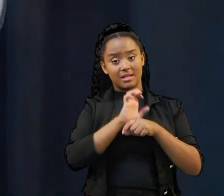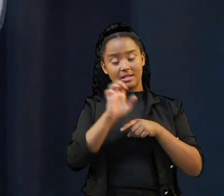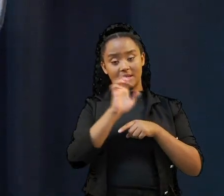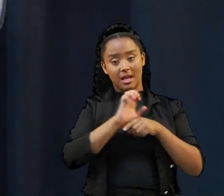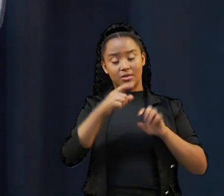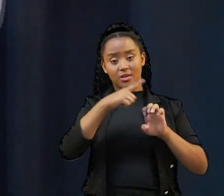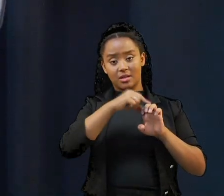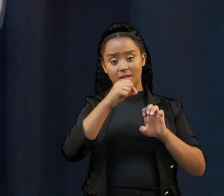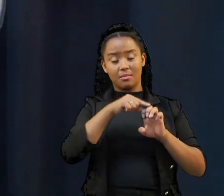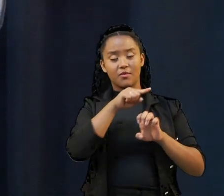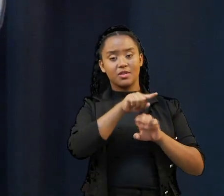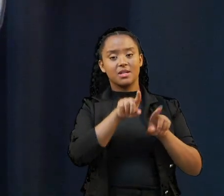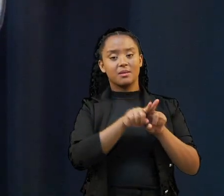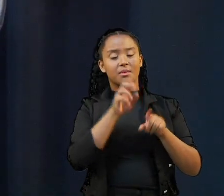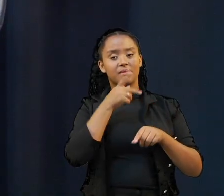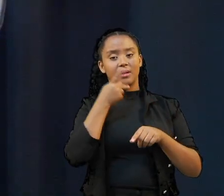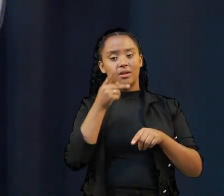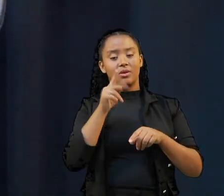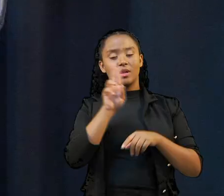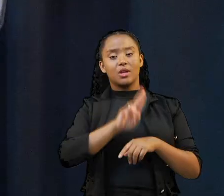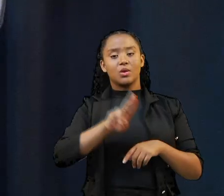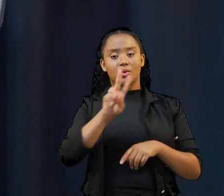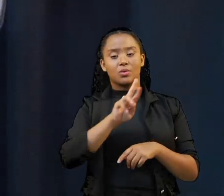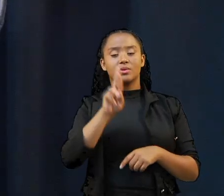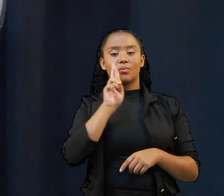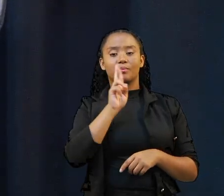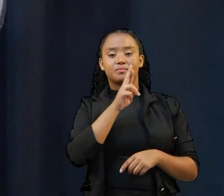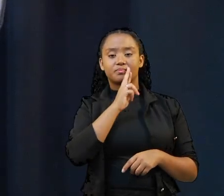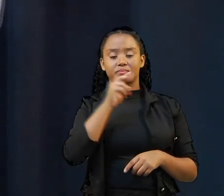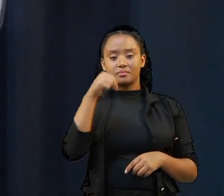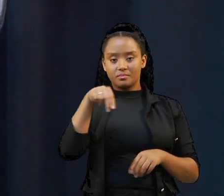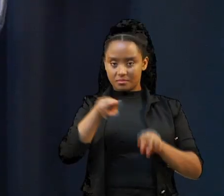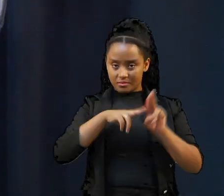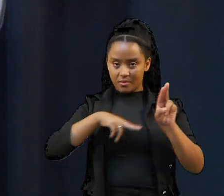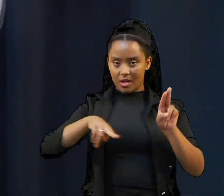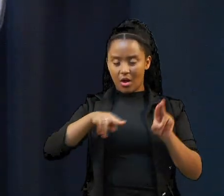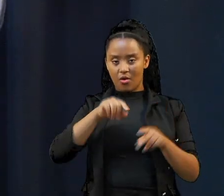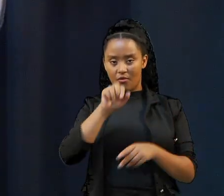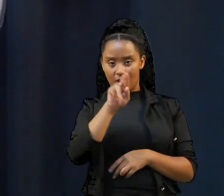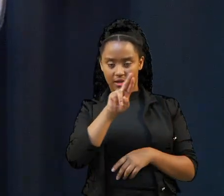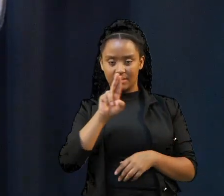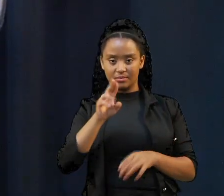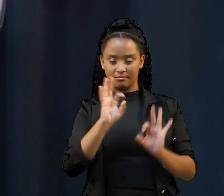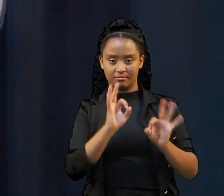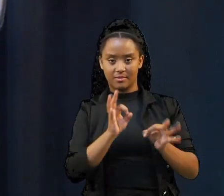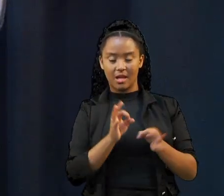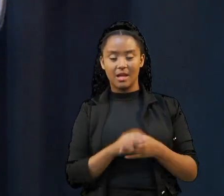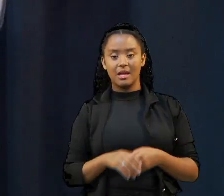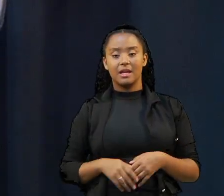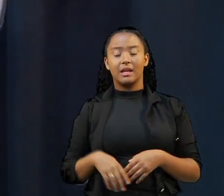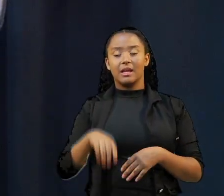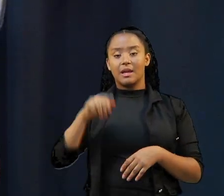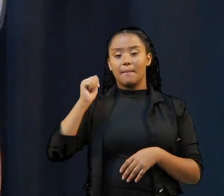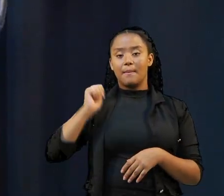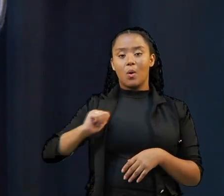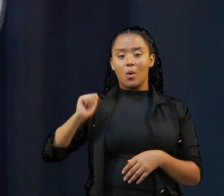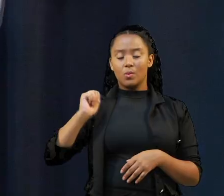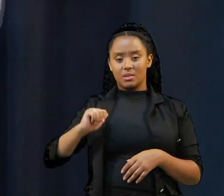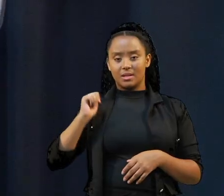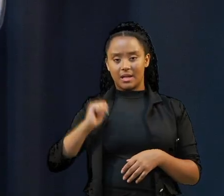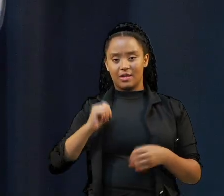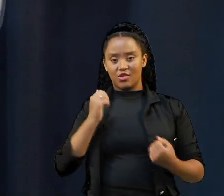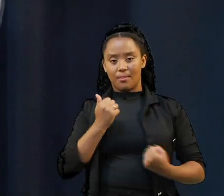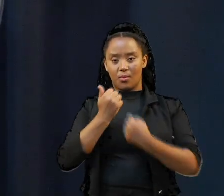você comentou agora há pouco que faz o uso do RU também. Que bolsas hoje garantem a sua permanência